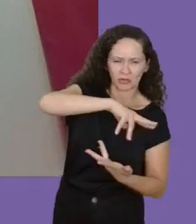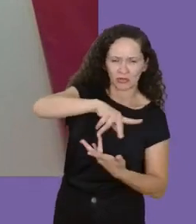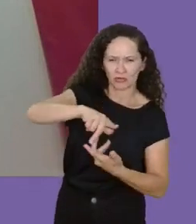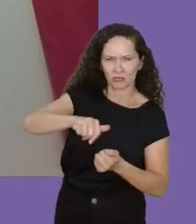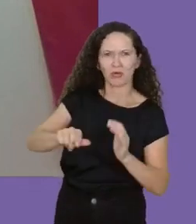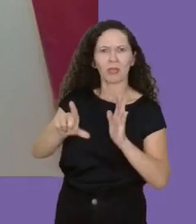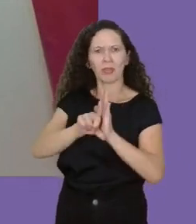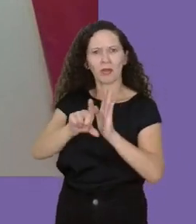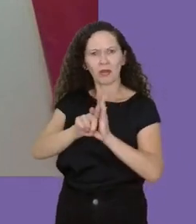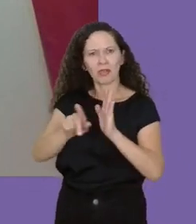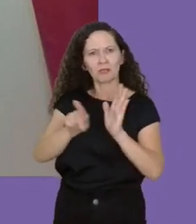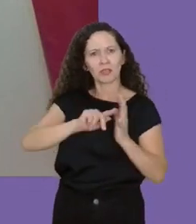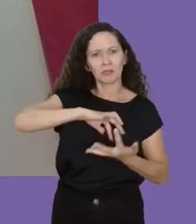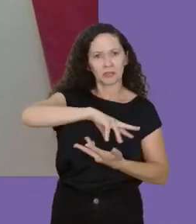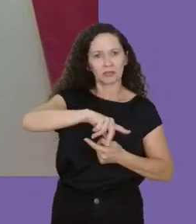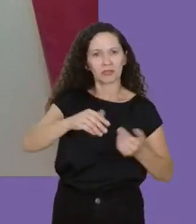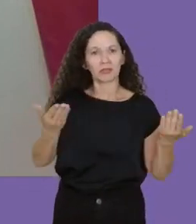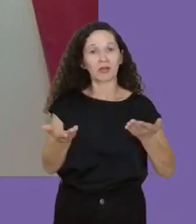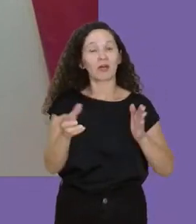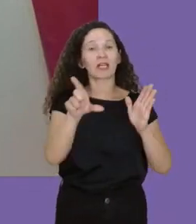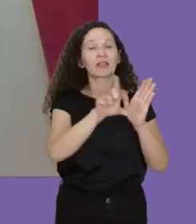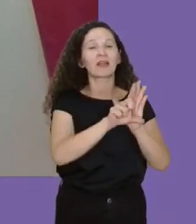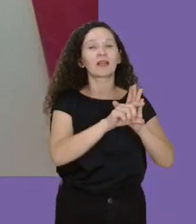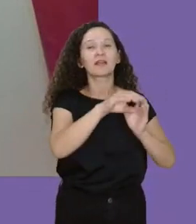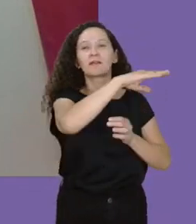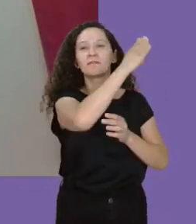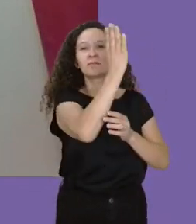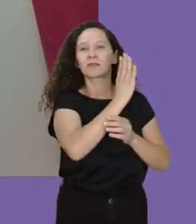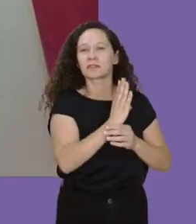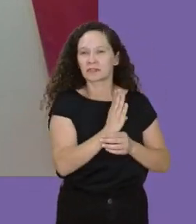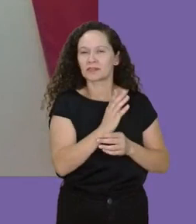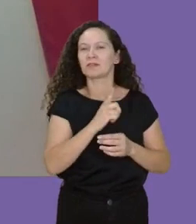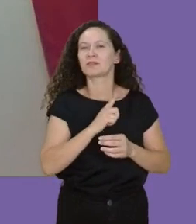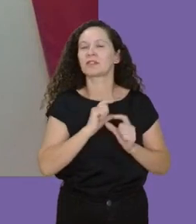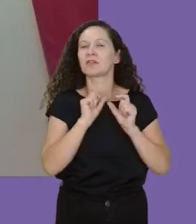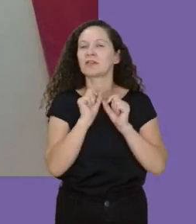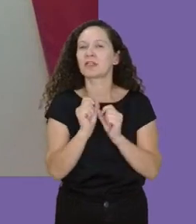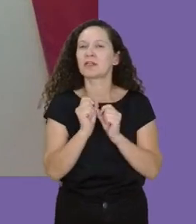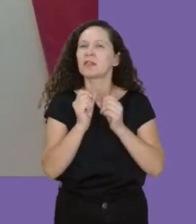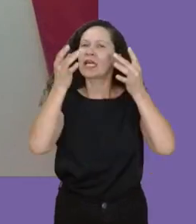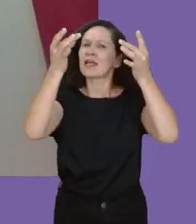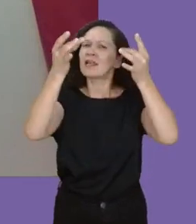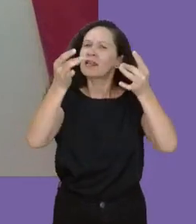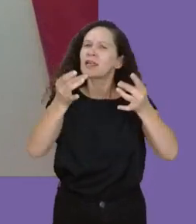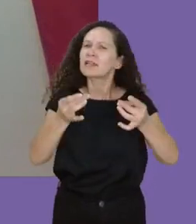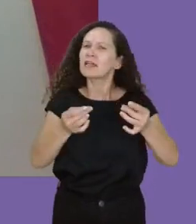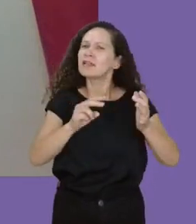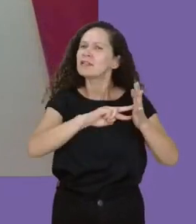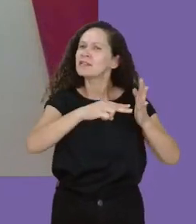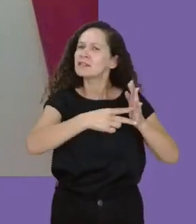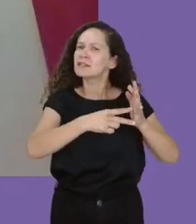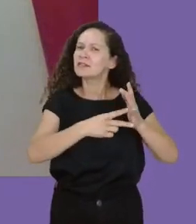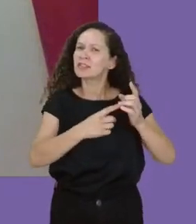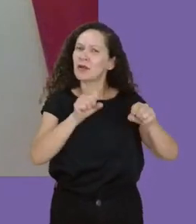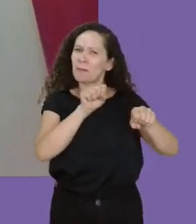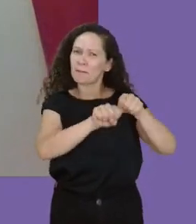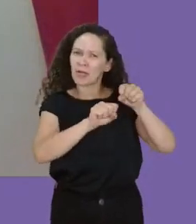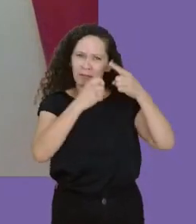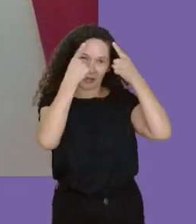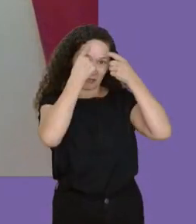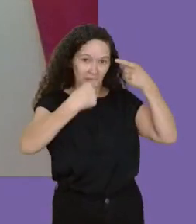legislação internacional, e agora existe na lei brasileira uma definição do que viria a ser violência política, que seria